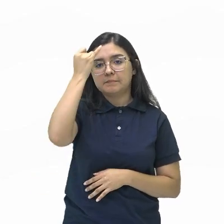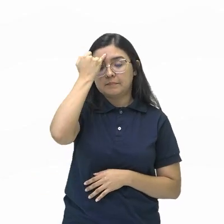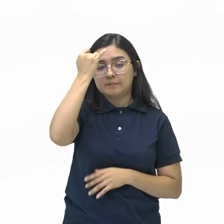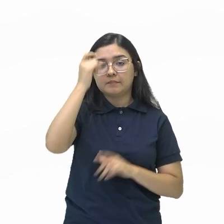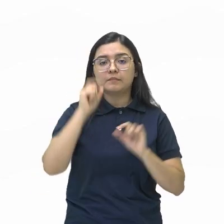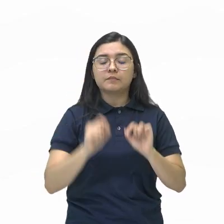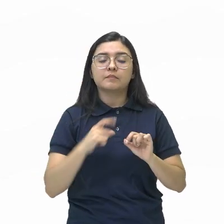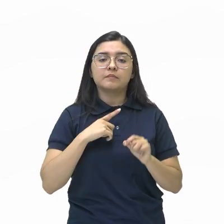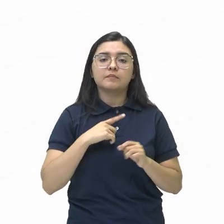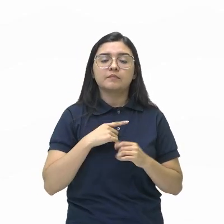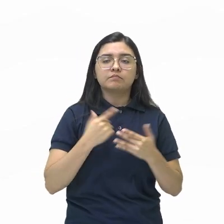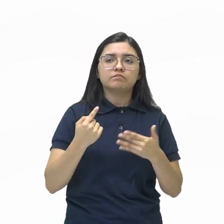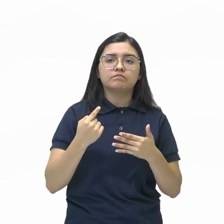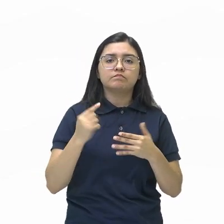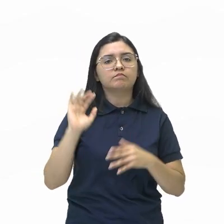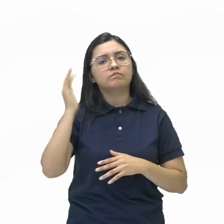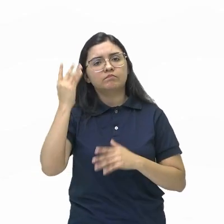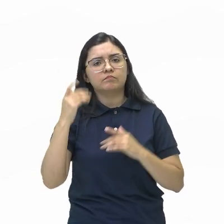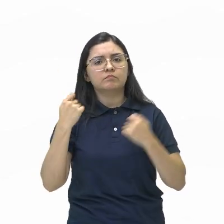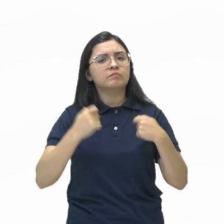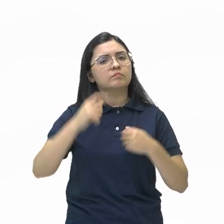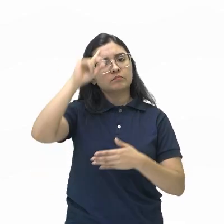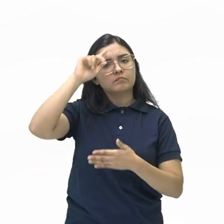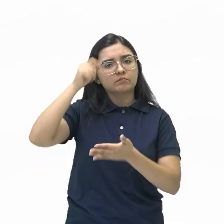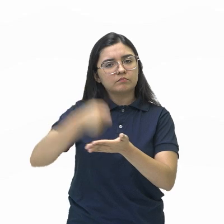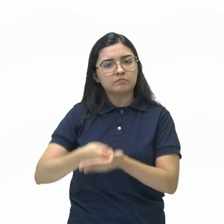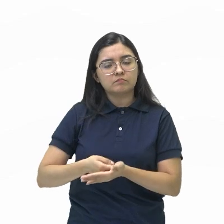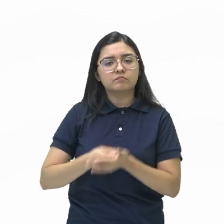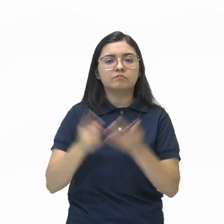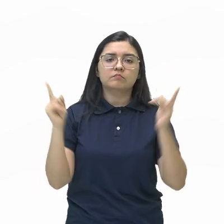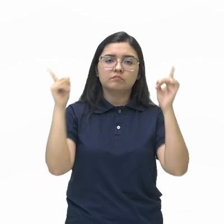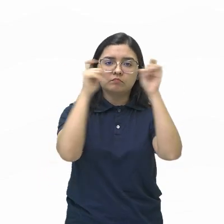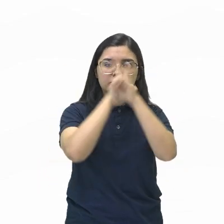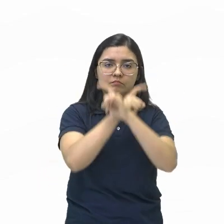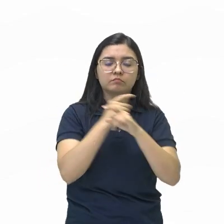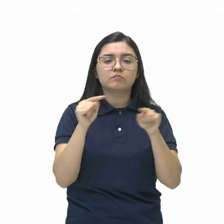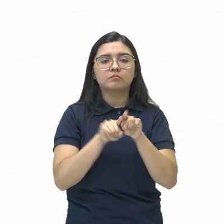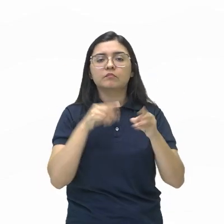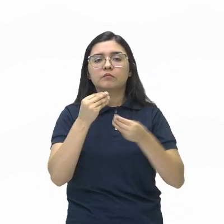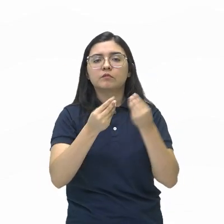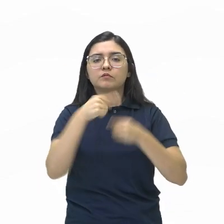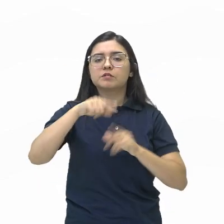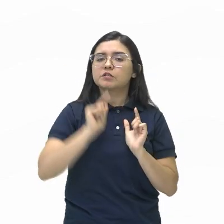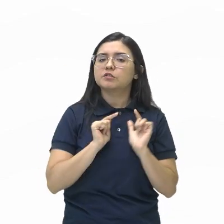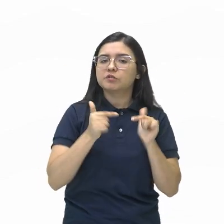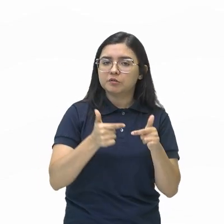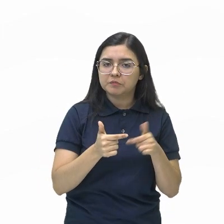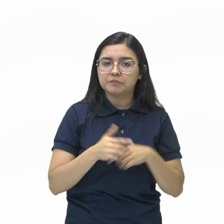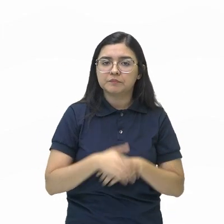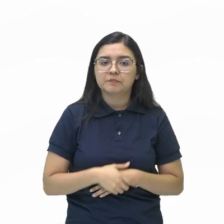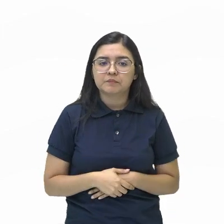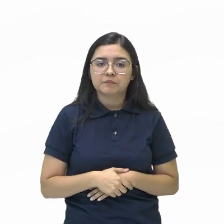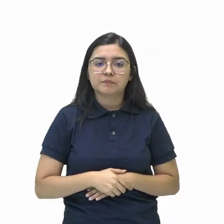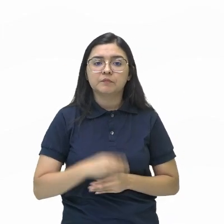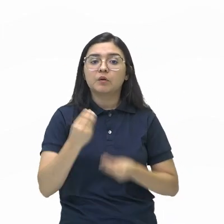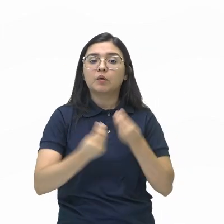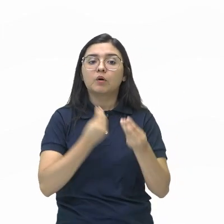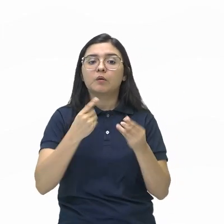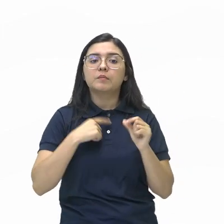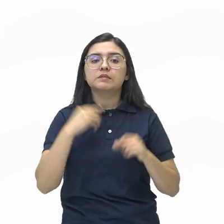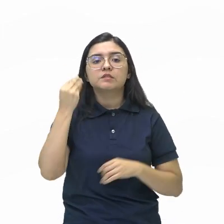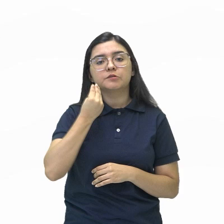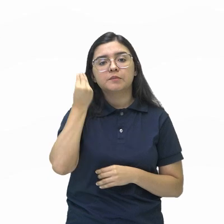em situações em que tiveram que tomar decisões difíceis e como vocês agiram. Como